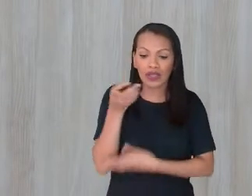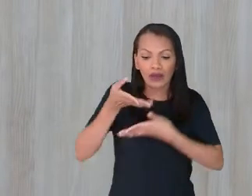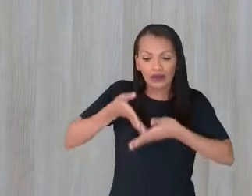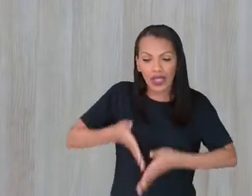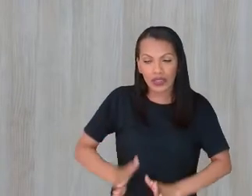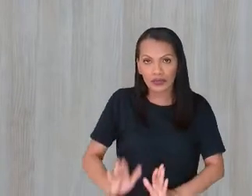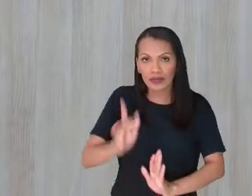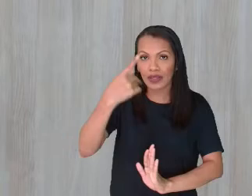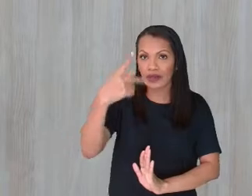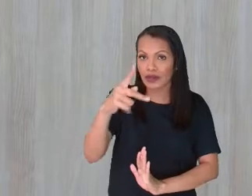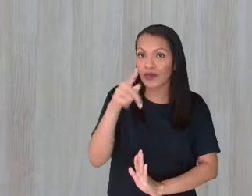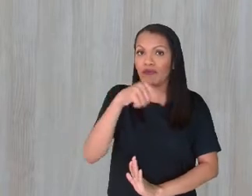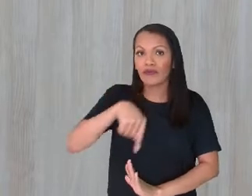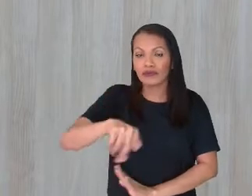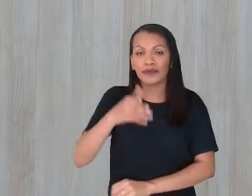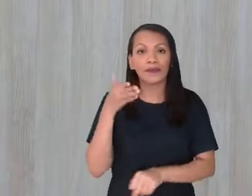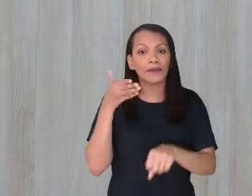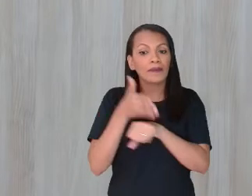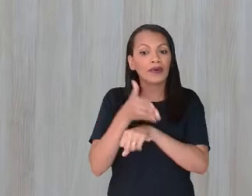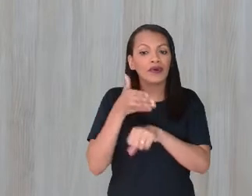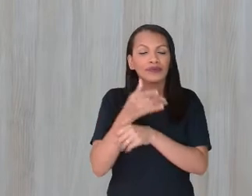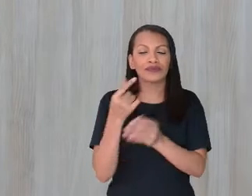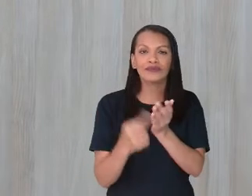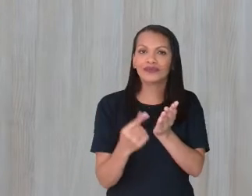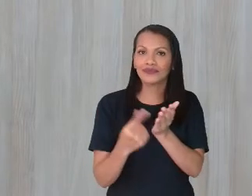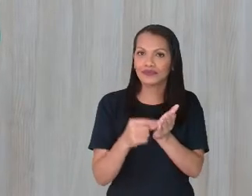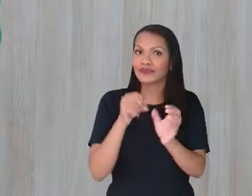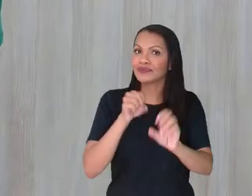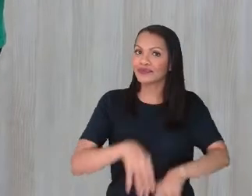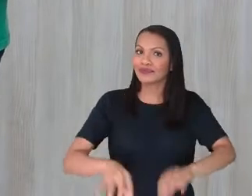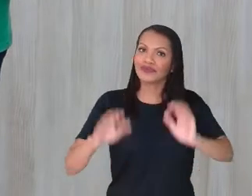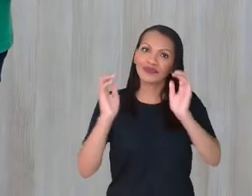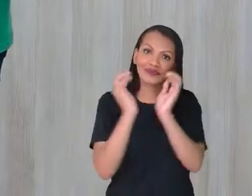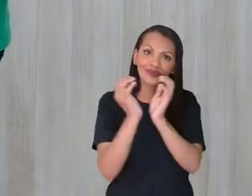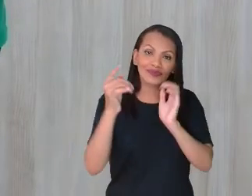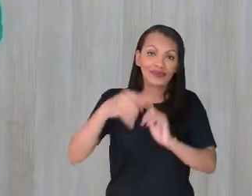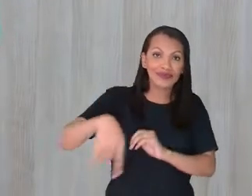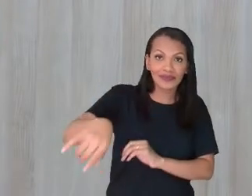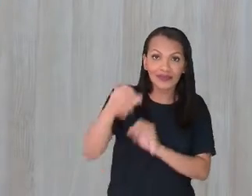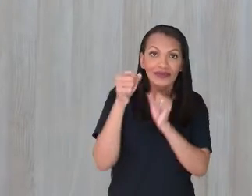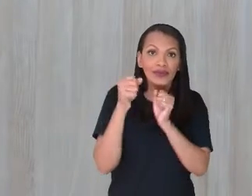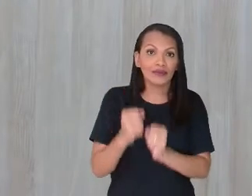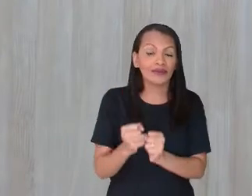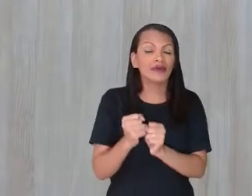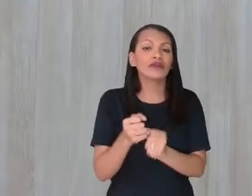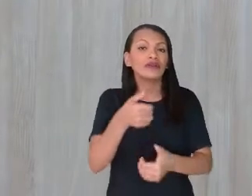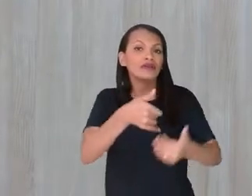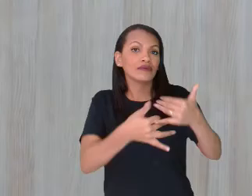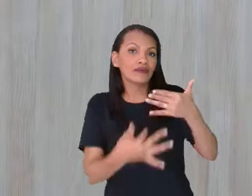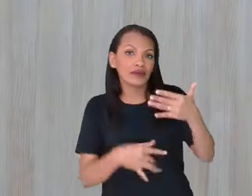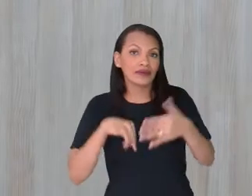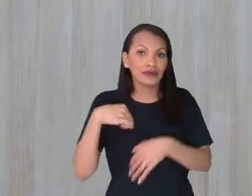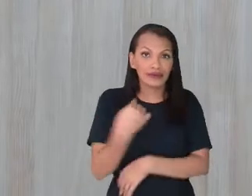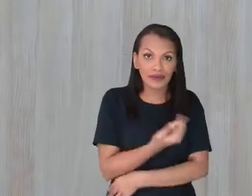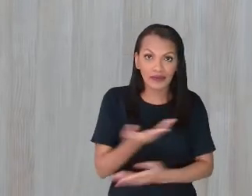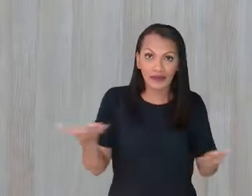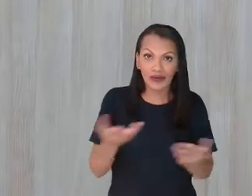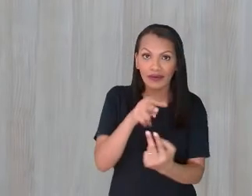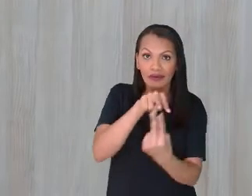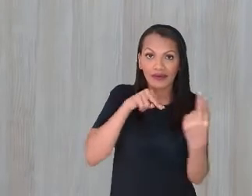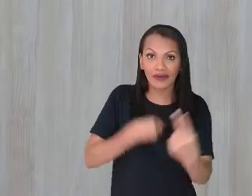nascimento, vocês vão acessar o aplicativo. E com esse aplicativo, vocês vão poder conversar conosco nesse momento ao